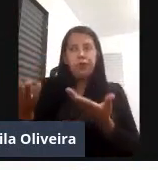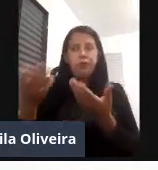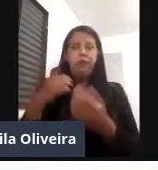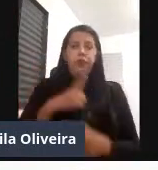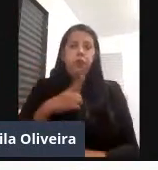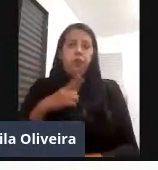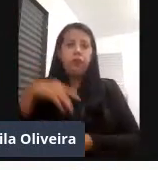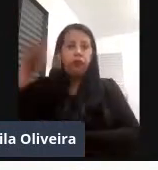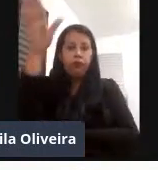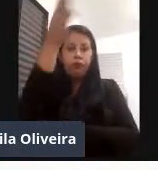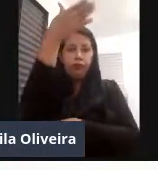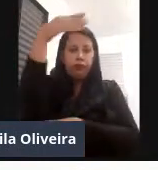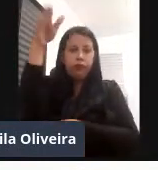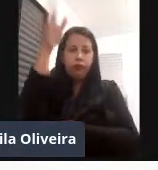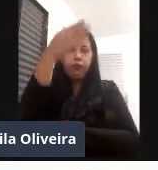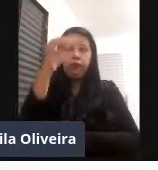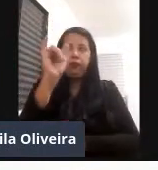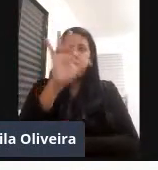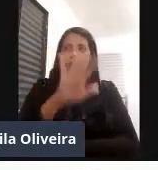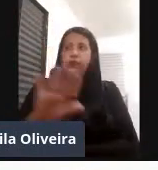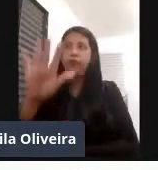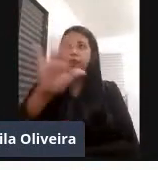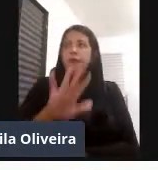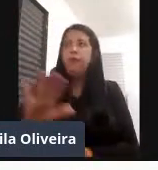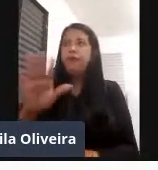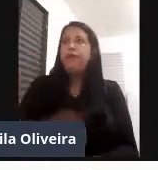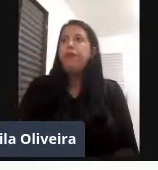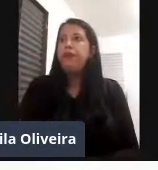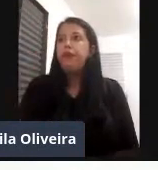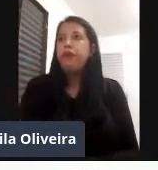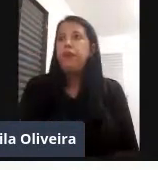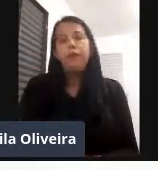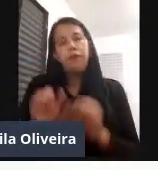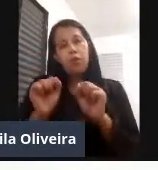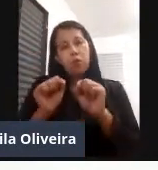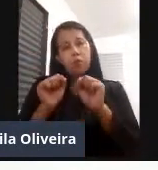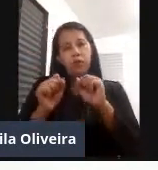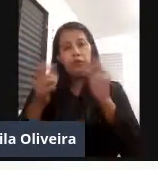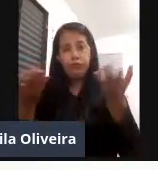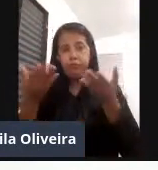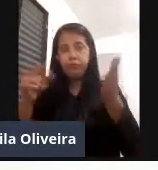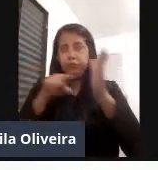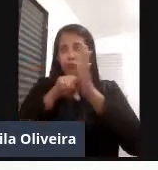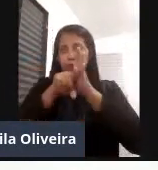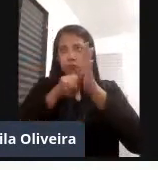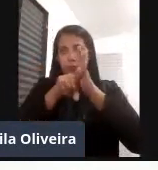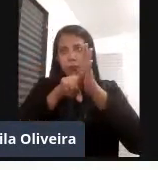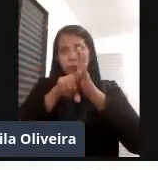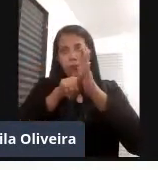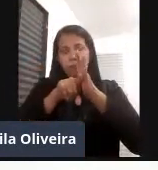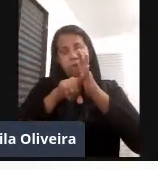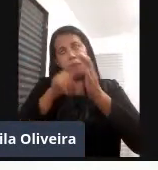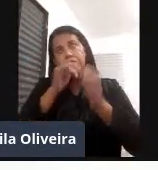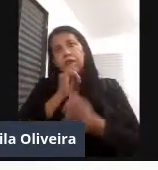consegue indexar, né? Então, aqui a gente consegue fazer a busca tanto por periódicos,